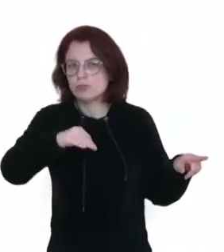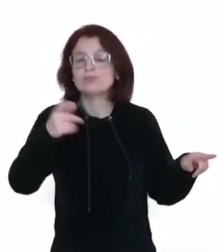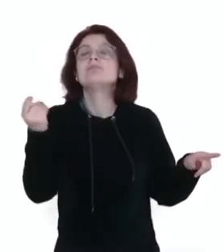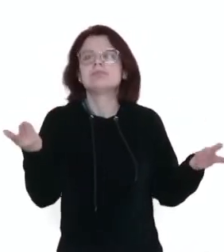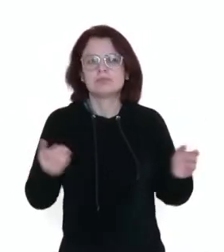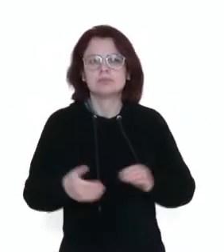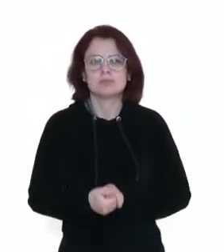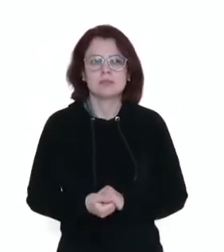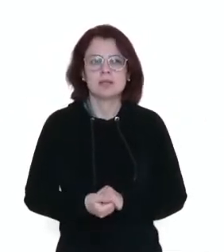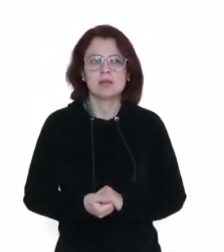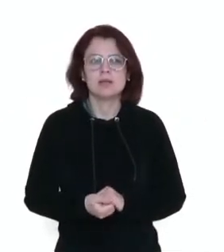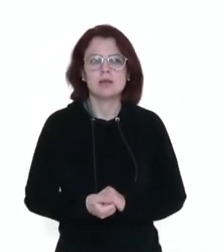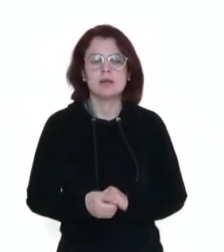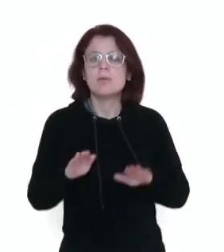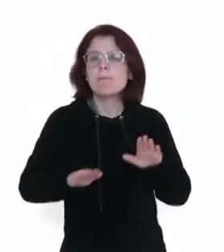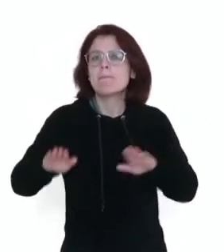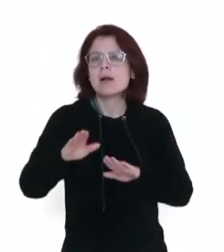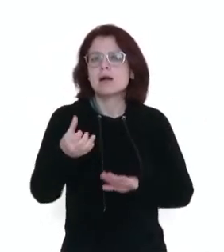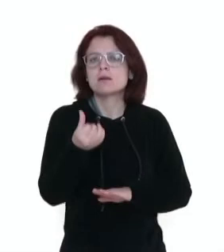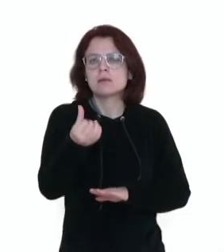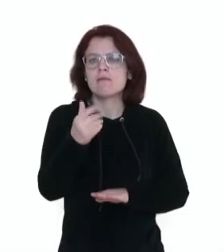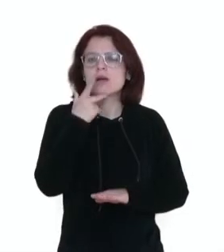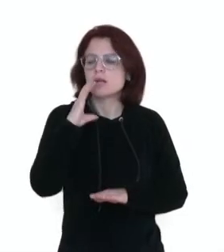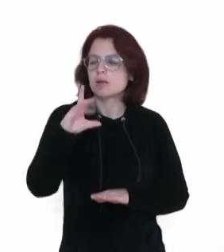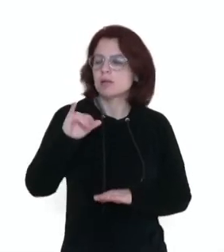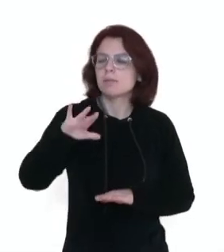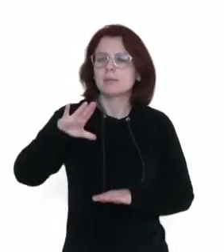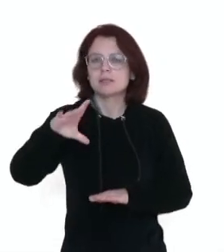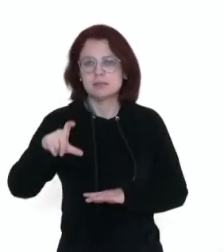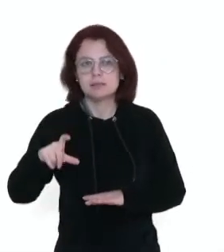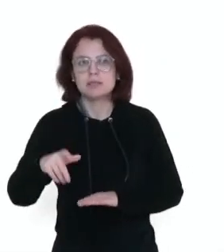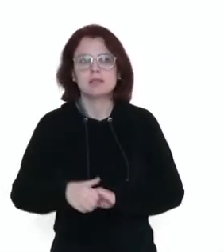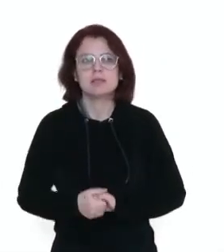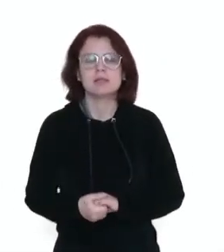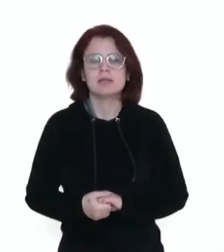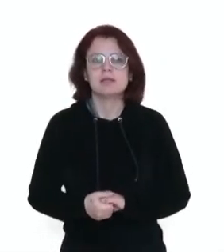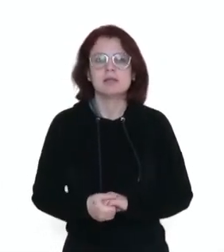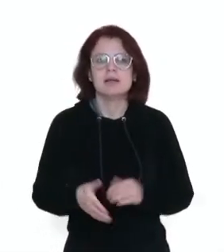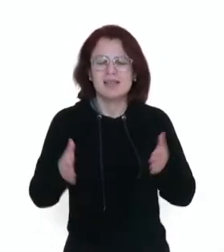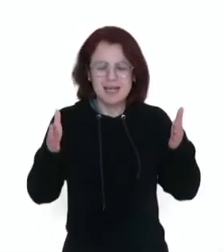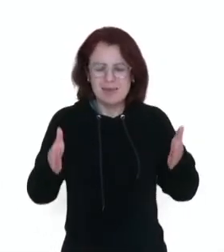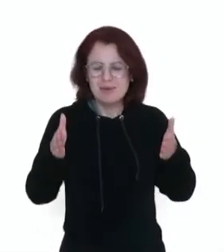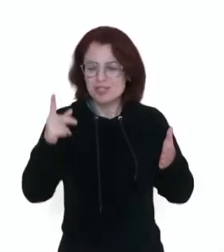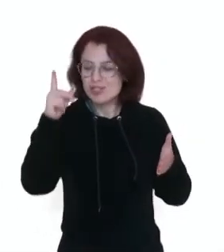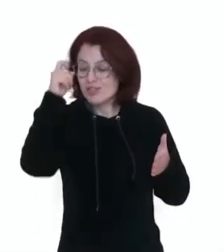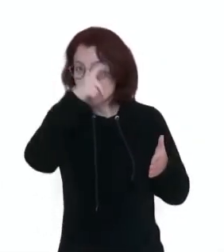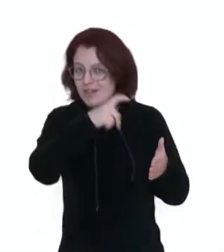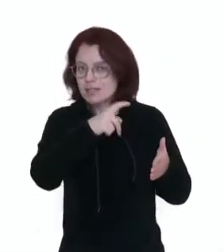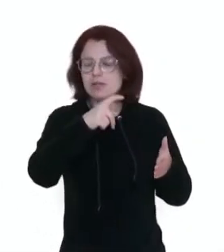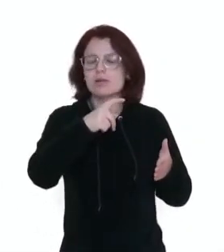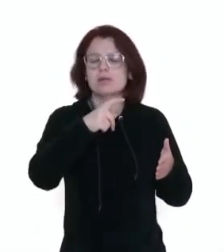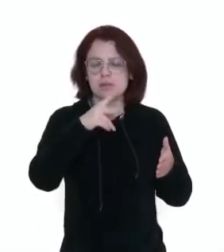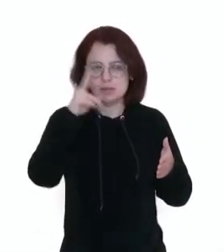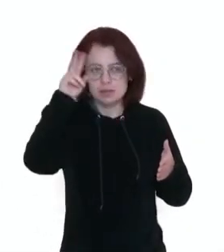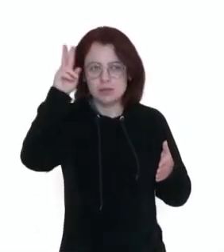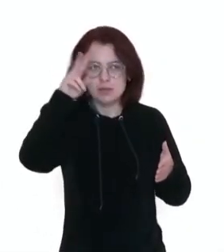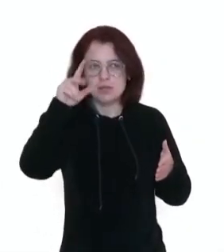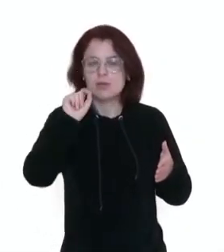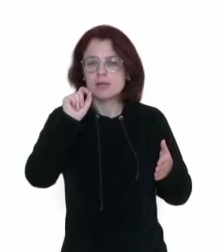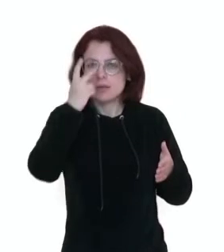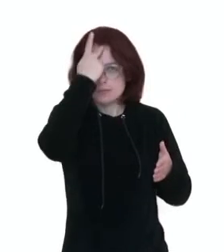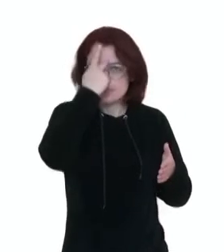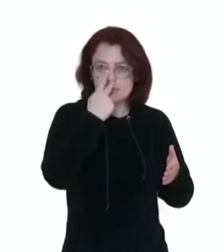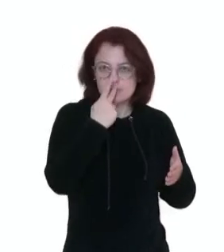o passo 6. O passo 6 se refere ao clímax. O clímax é a parte difícil da história, onde o protagonista